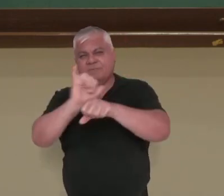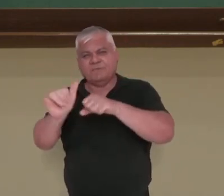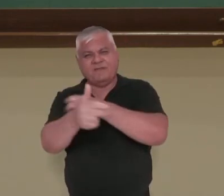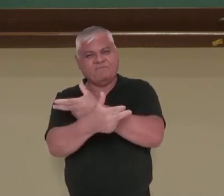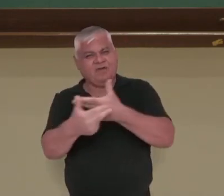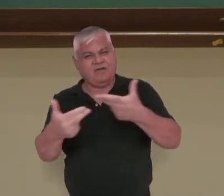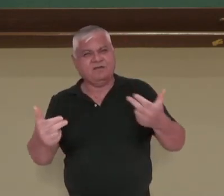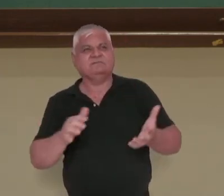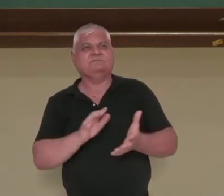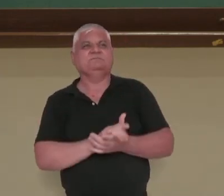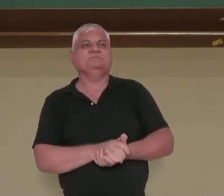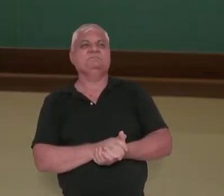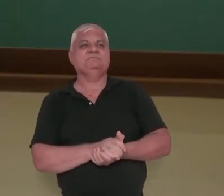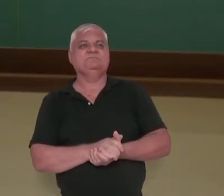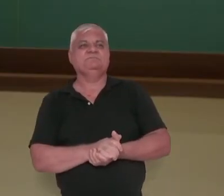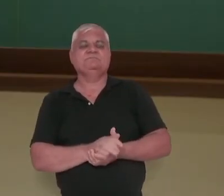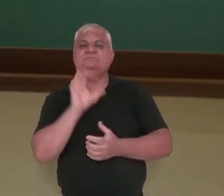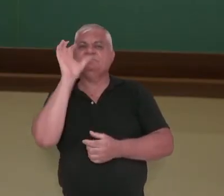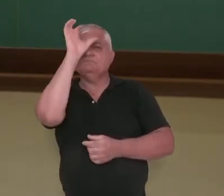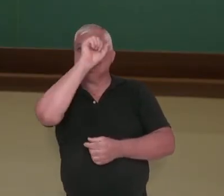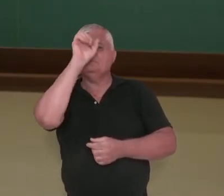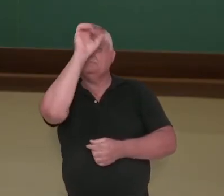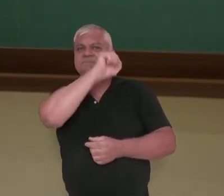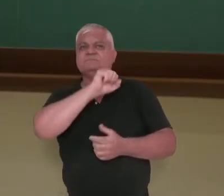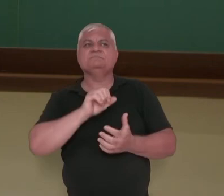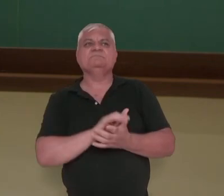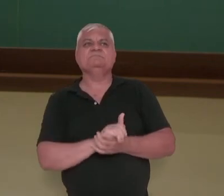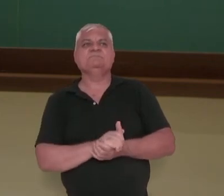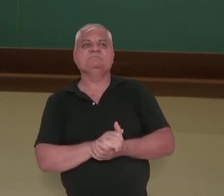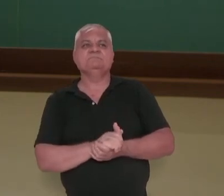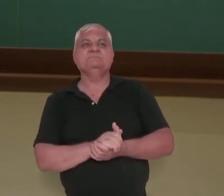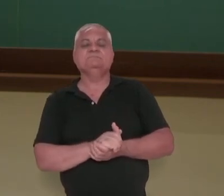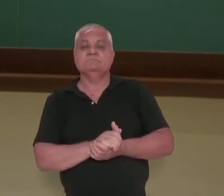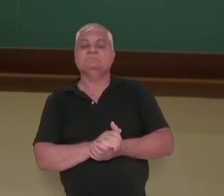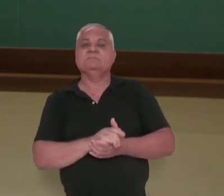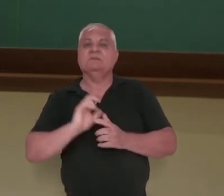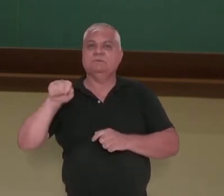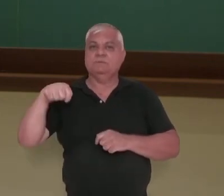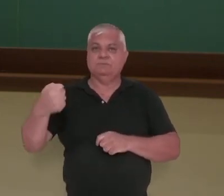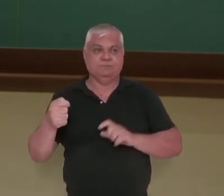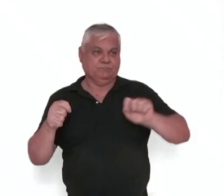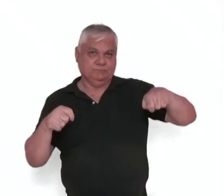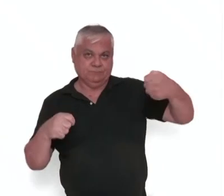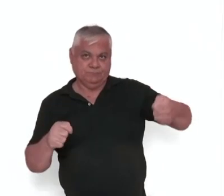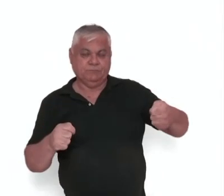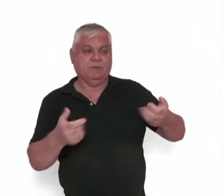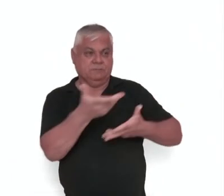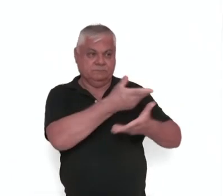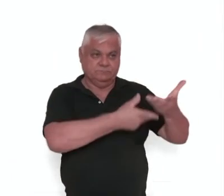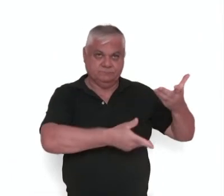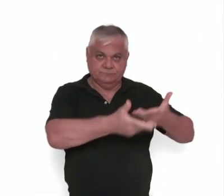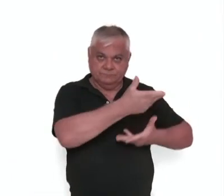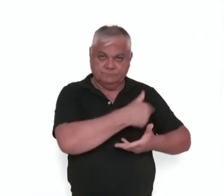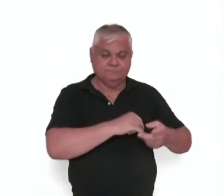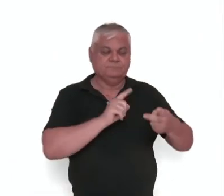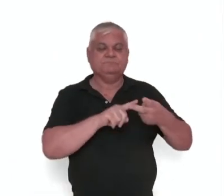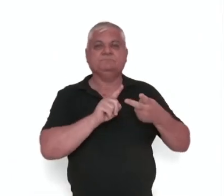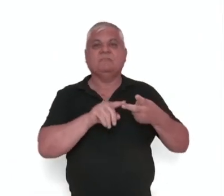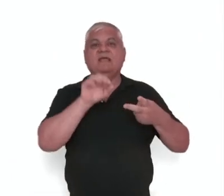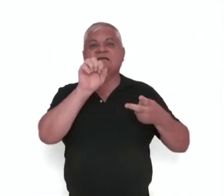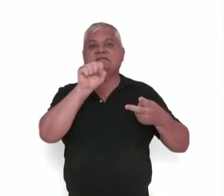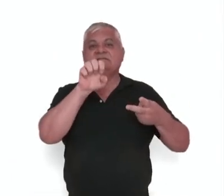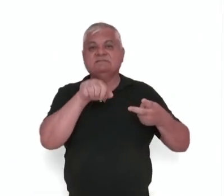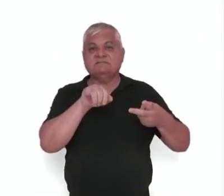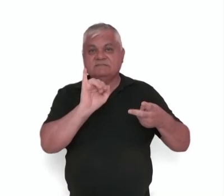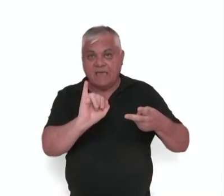possibilidades. O que nós estudamos na aula de hoje, então? A classificação dos jogos cooperativos, os jogos semi-cooperativos,